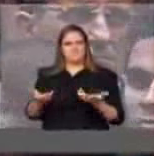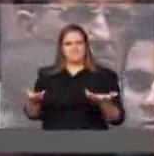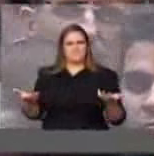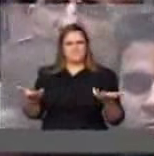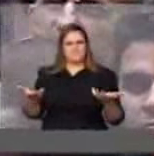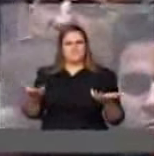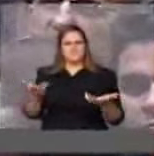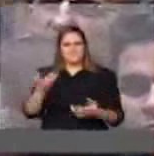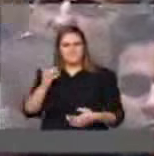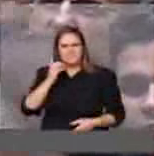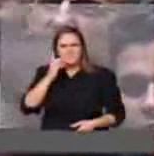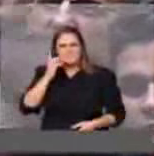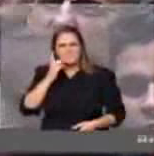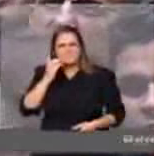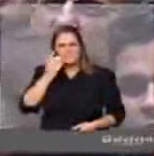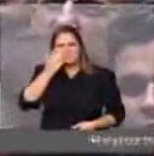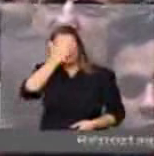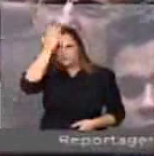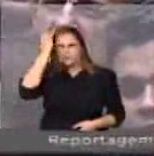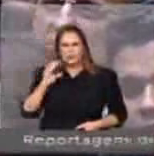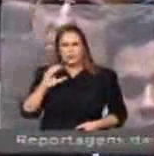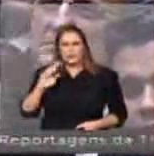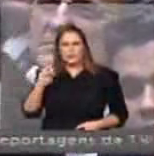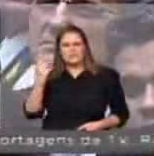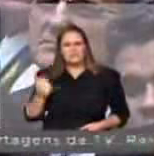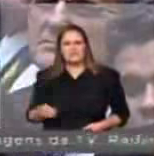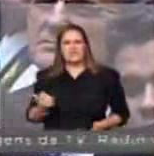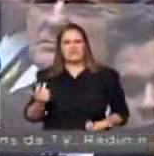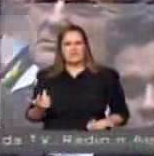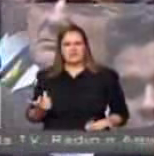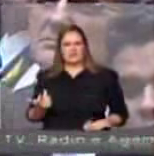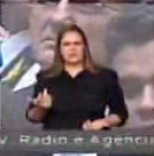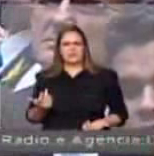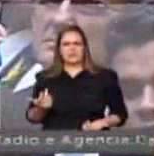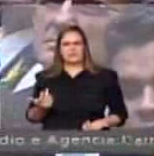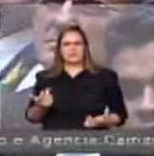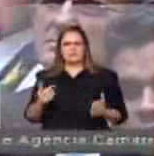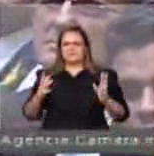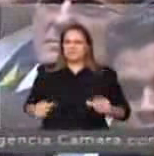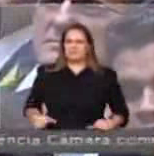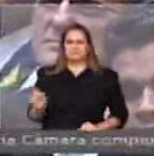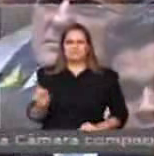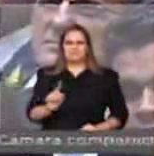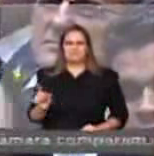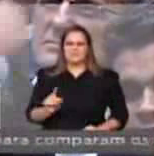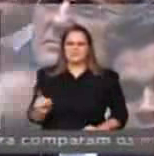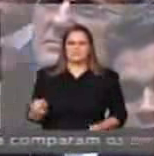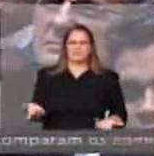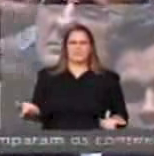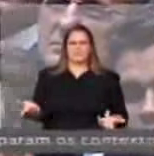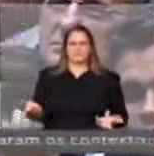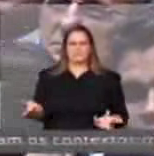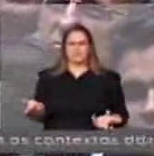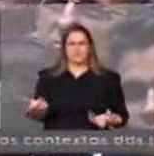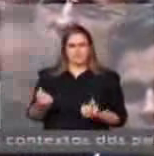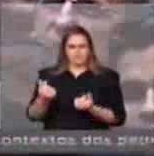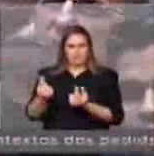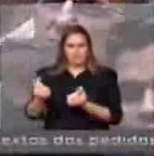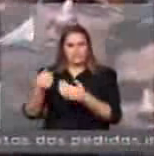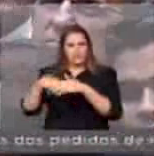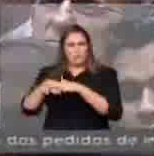deputado Eduardo Cunha, que não tem amor ao Brasil, até porque suas contas não são no